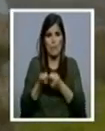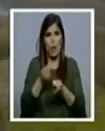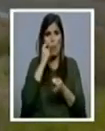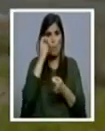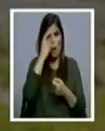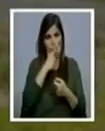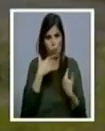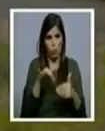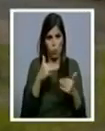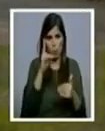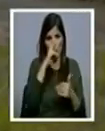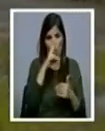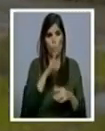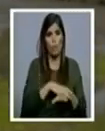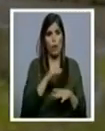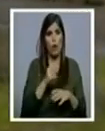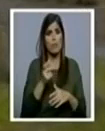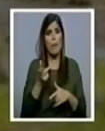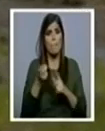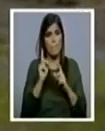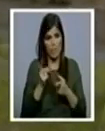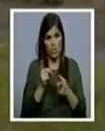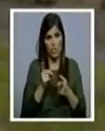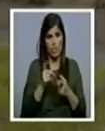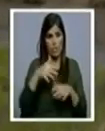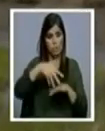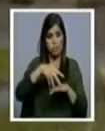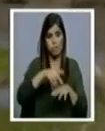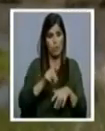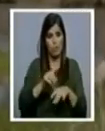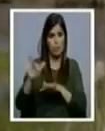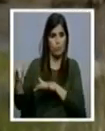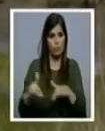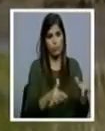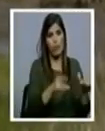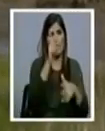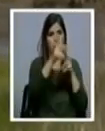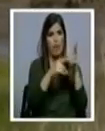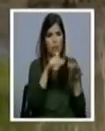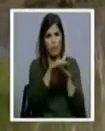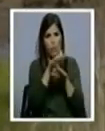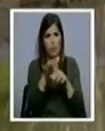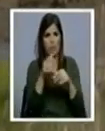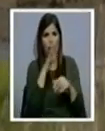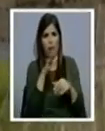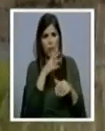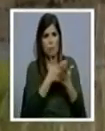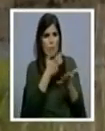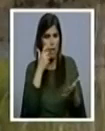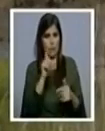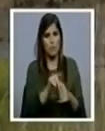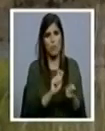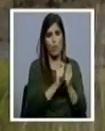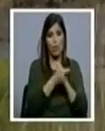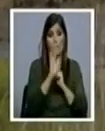é intensa, com a pesca, impermeabilidade, entrada de efluentes fabris na água. Acresce o